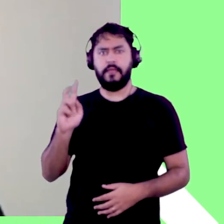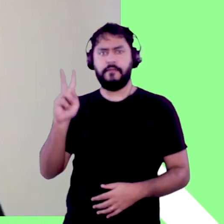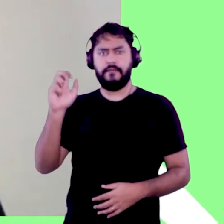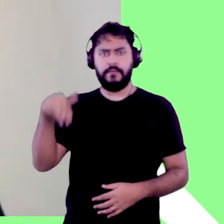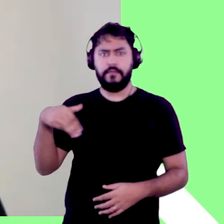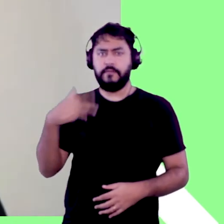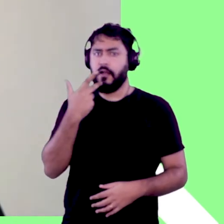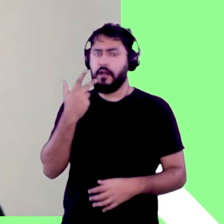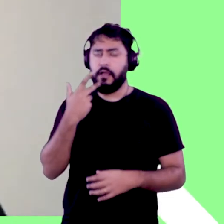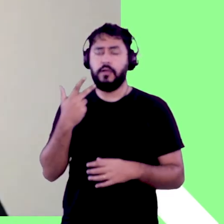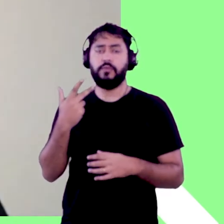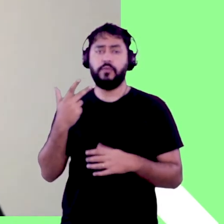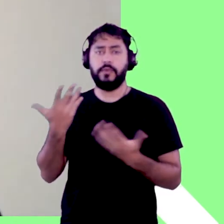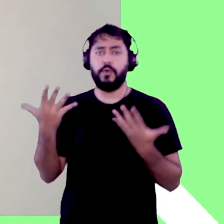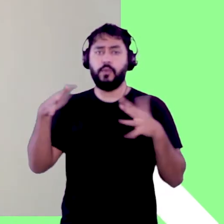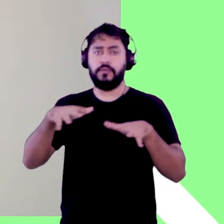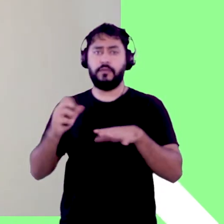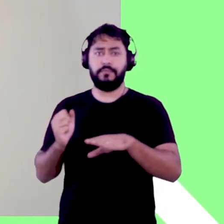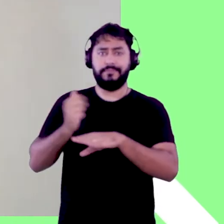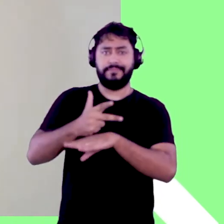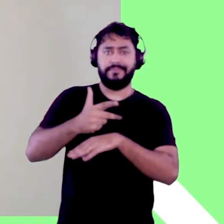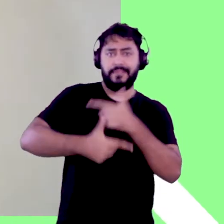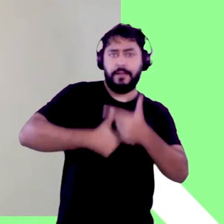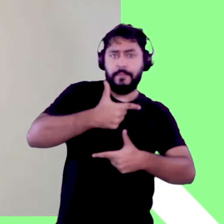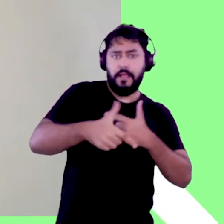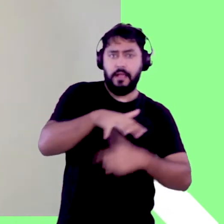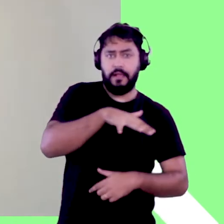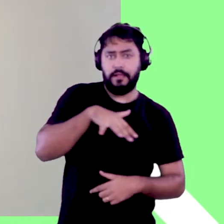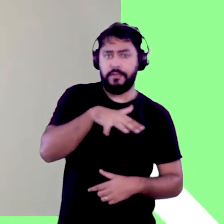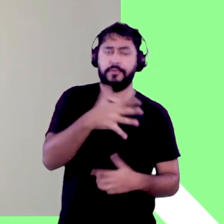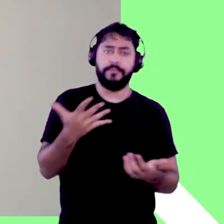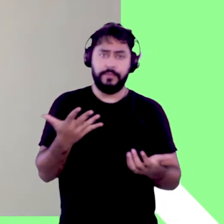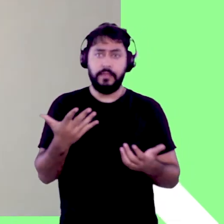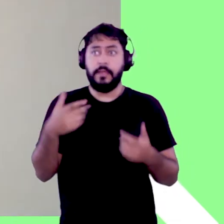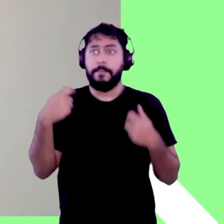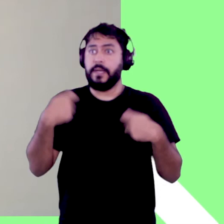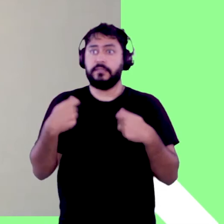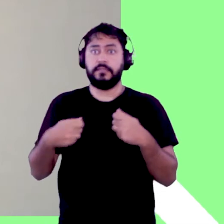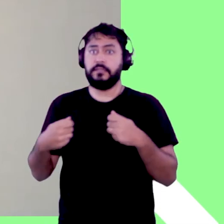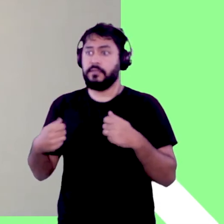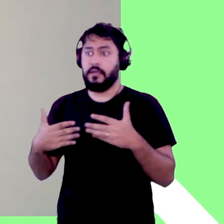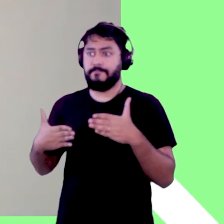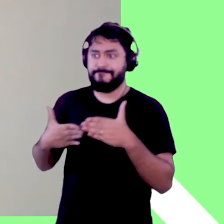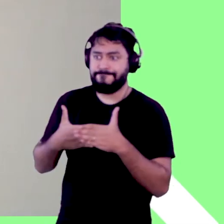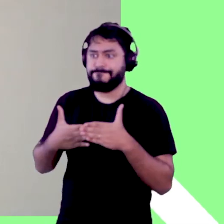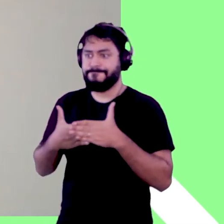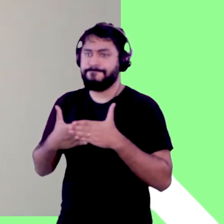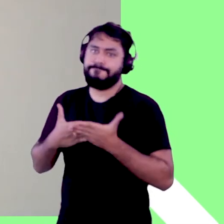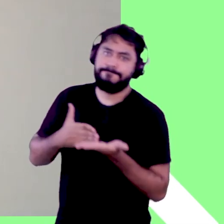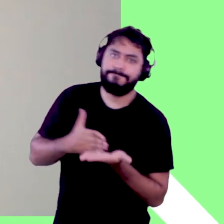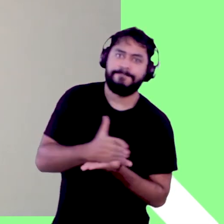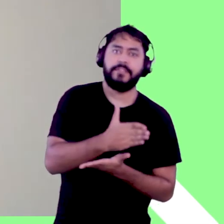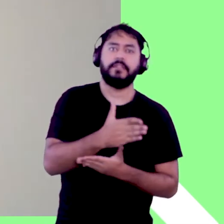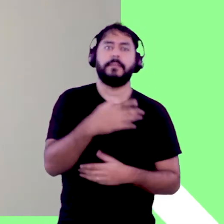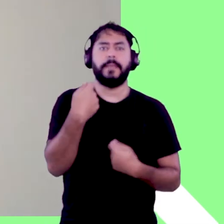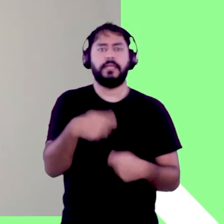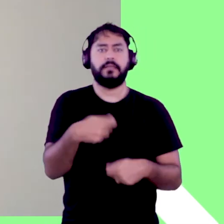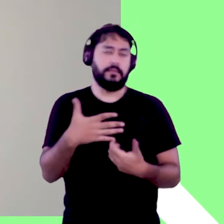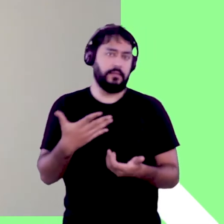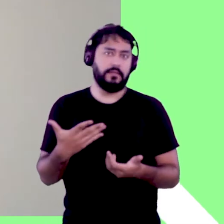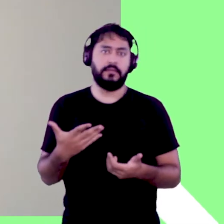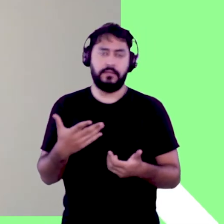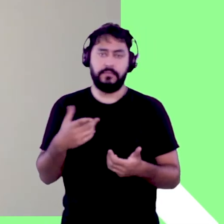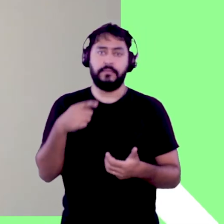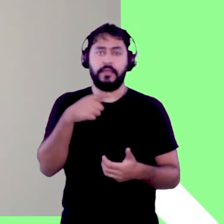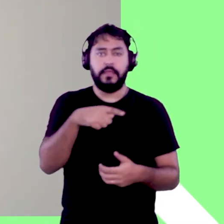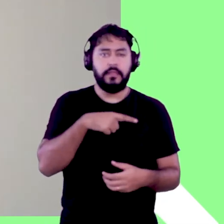de trabalho, um dos passos mais importantes que seja estourada essa bolha, né? Aderir à cultura da criação e pensamento no